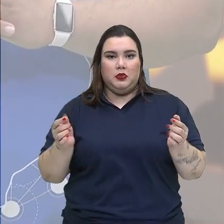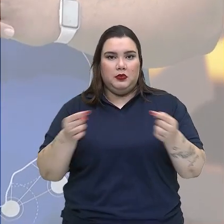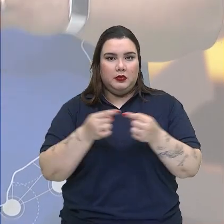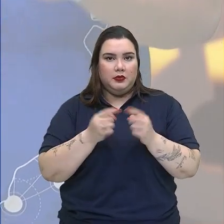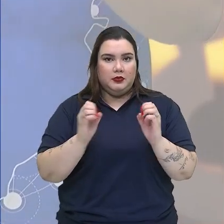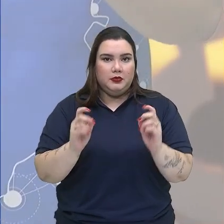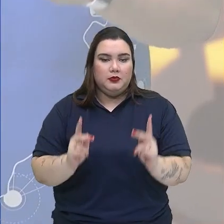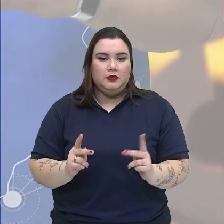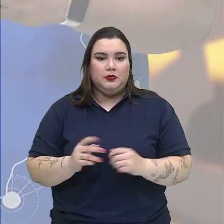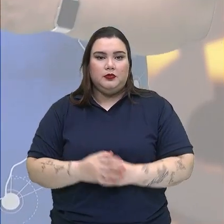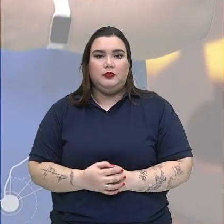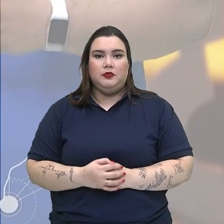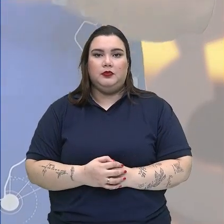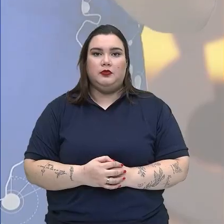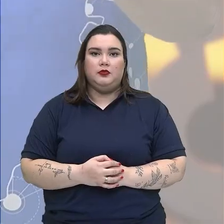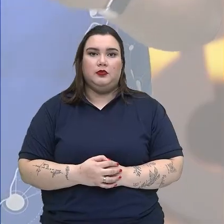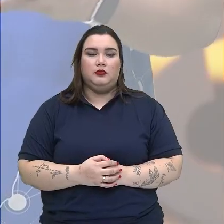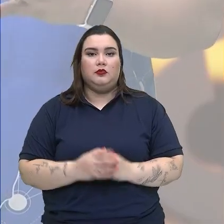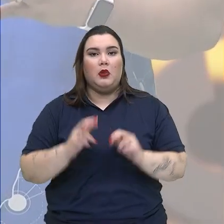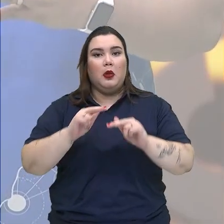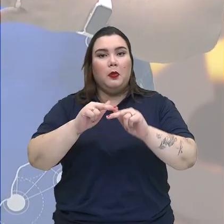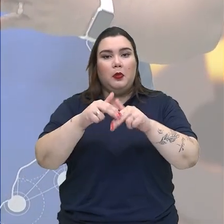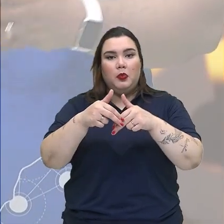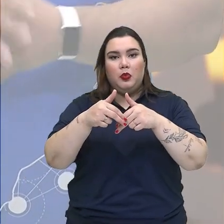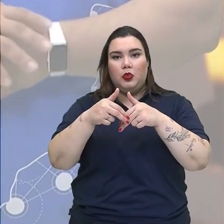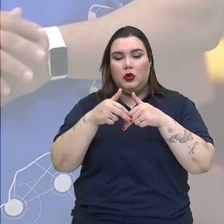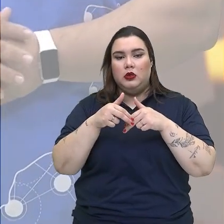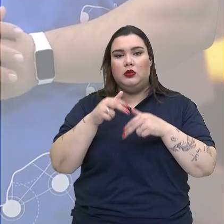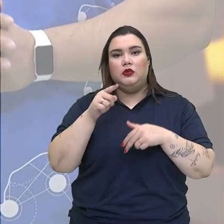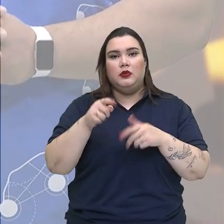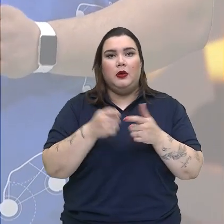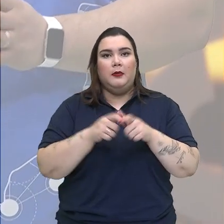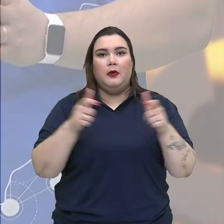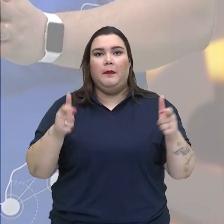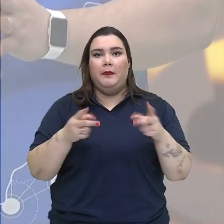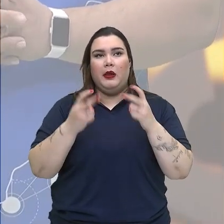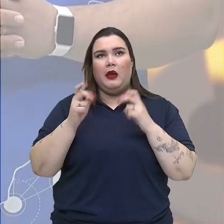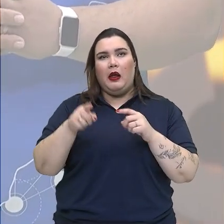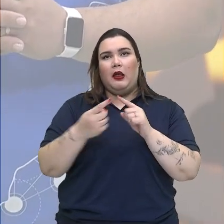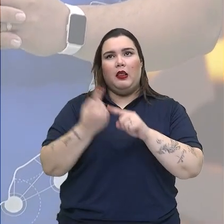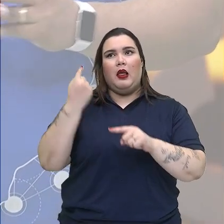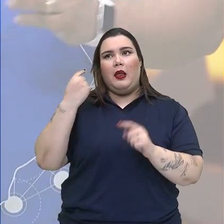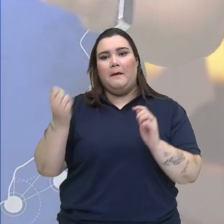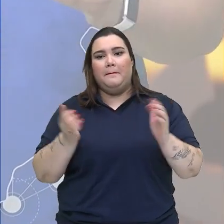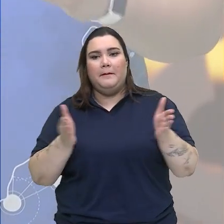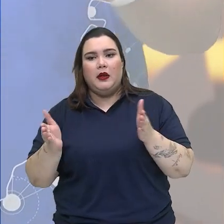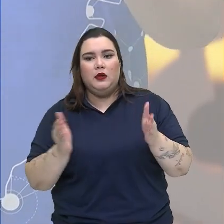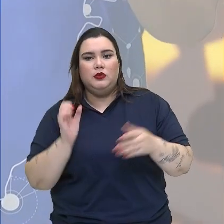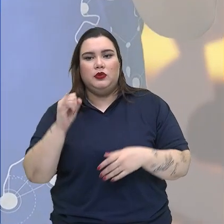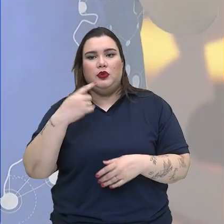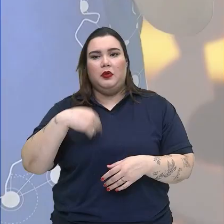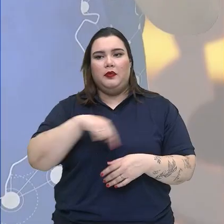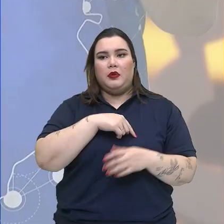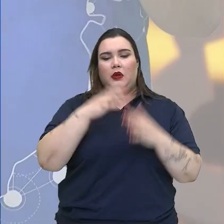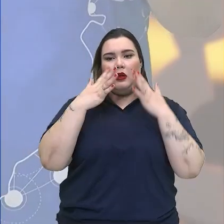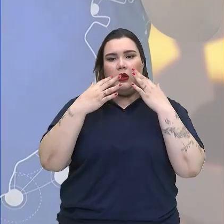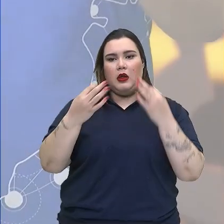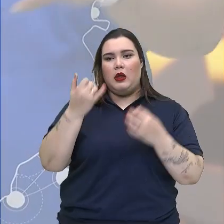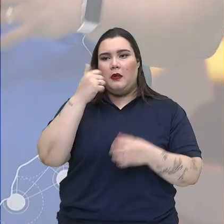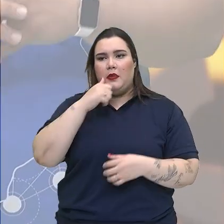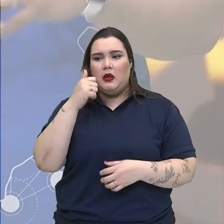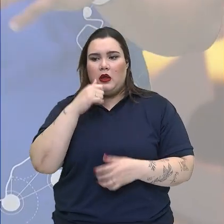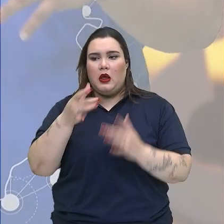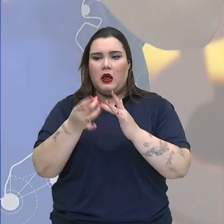bom? Por isso que você muitas vezes vai falar assim, mas naquela época, se a gente for prestar atenção, as meninas casavam com 12,